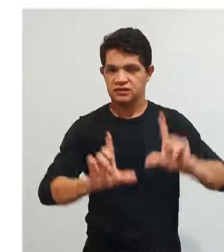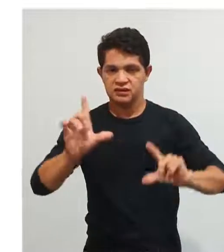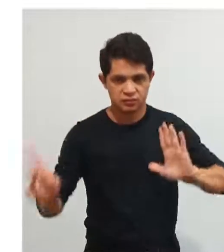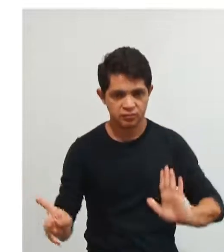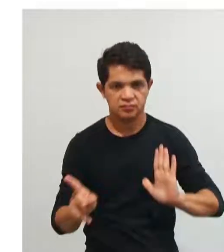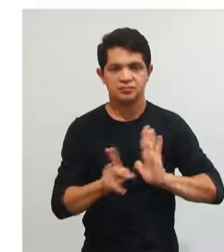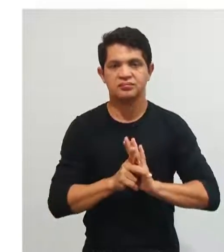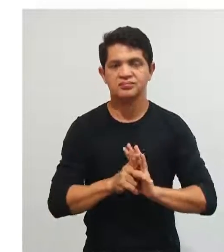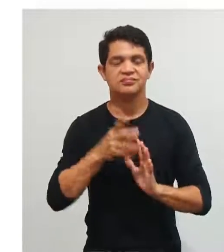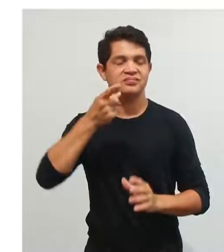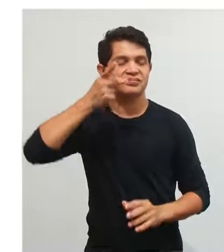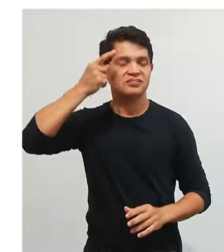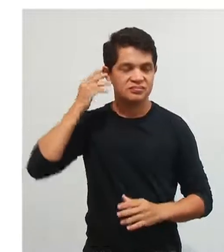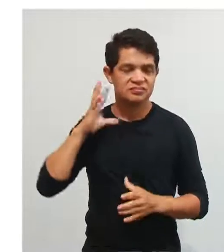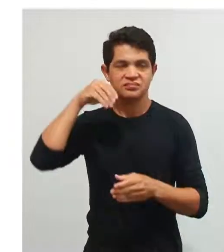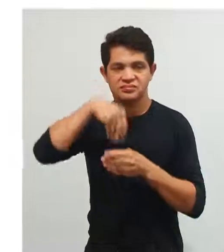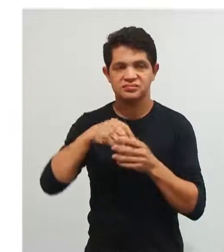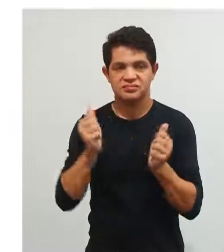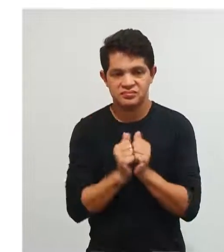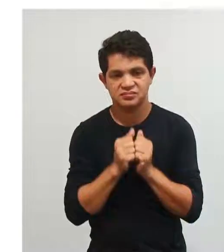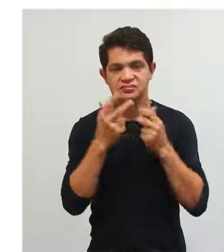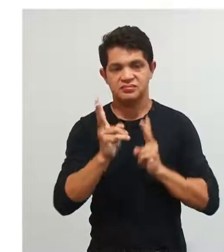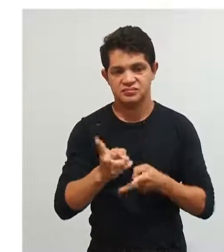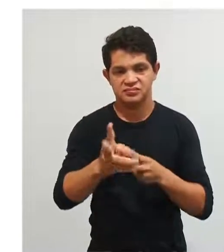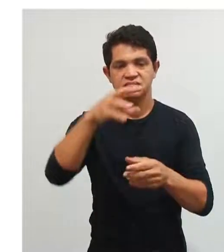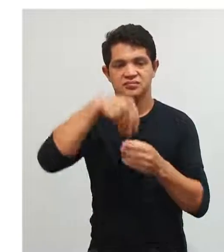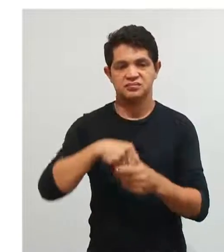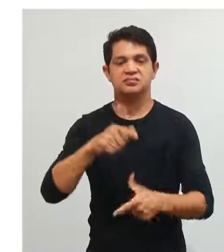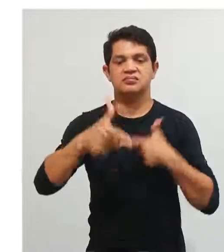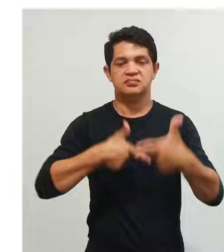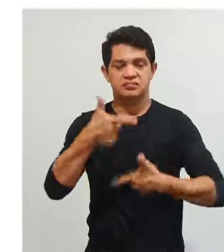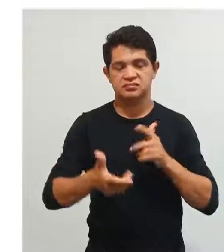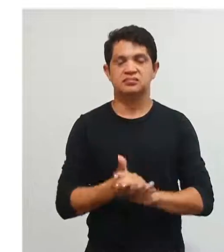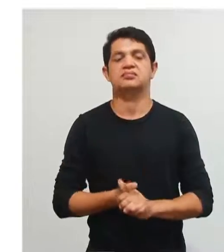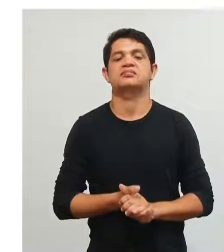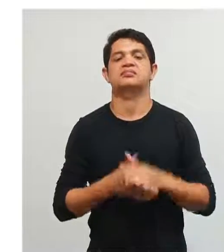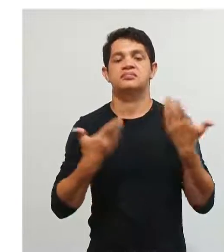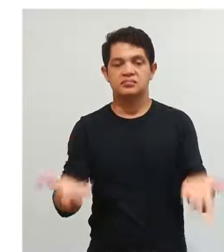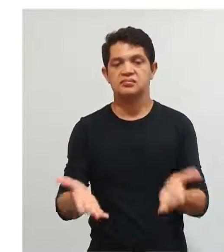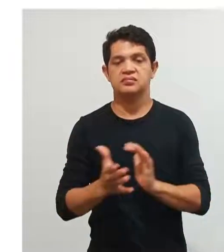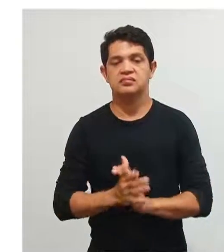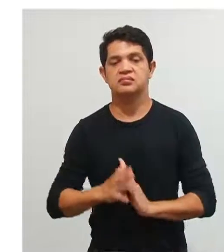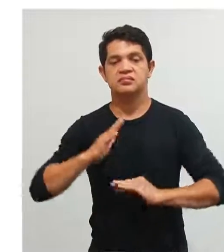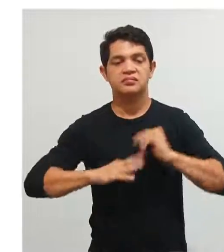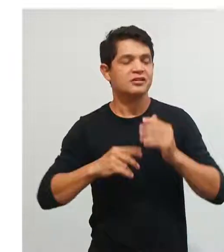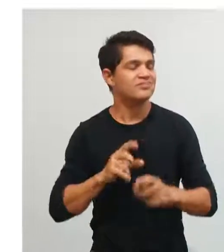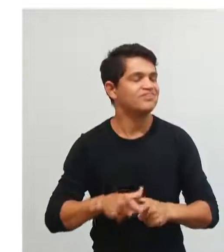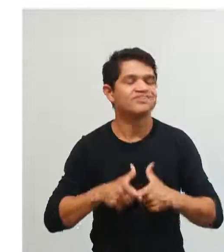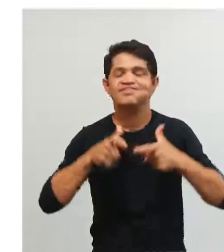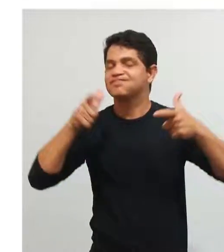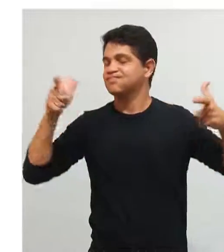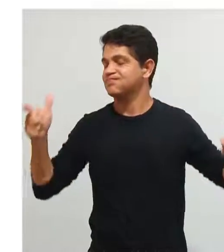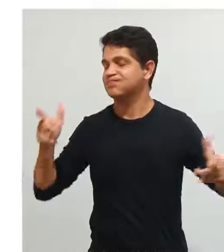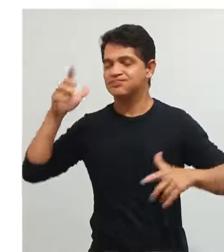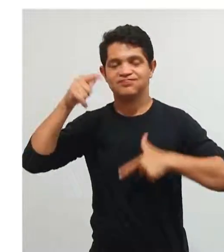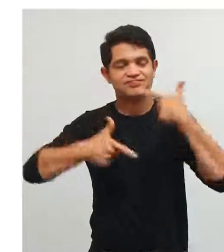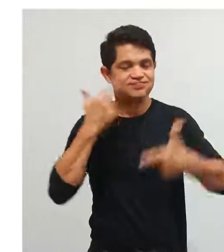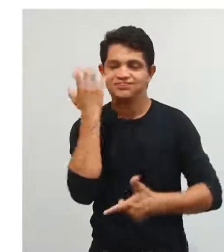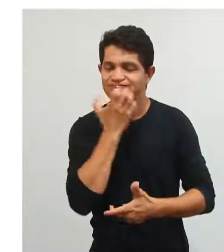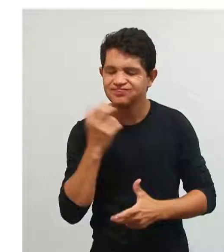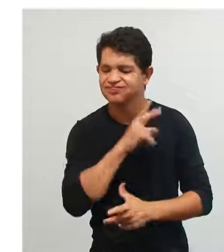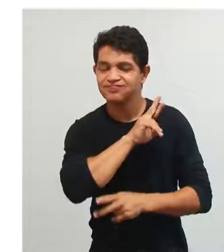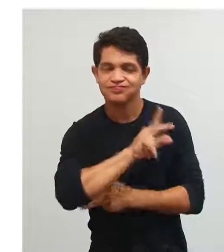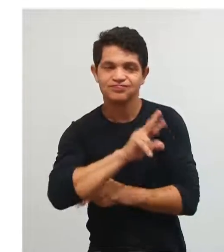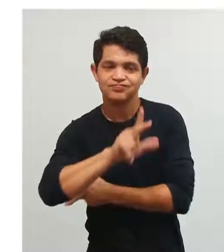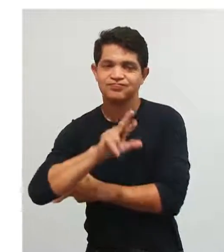como arranjador e regente dessa orquestra da RCA. Compôs um grande quantitativo de músicas, e